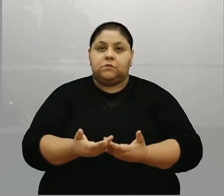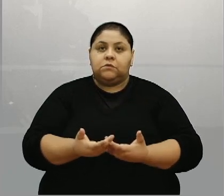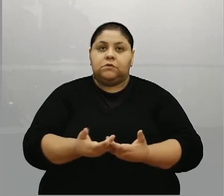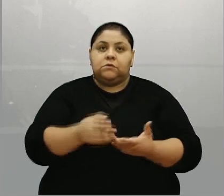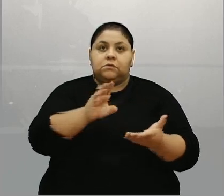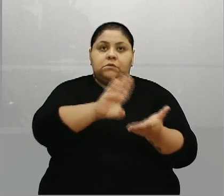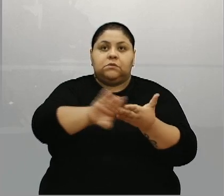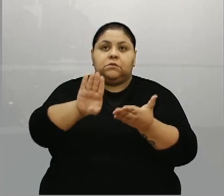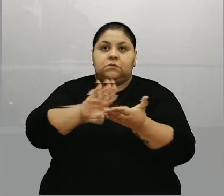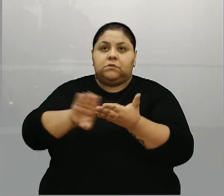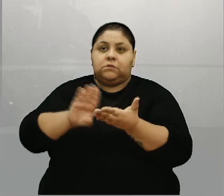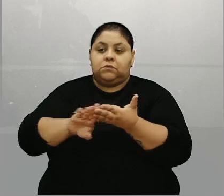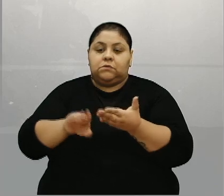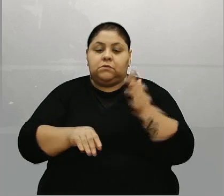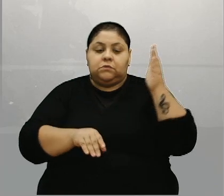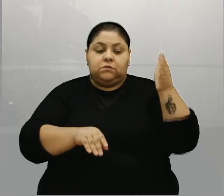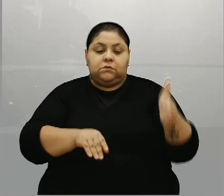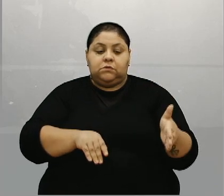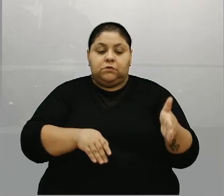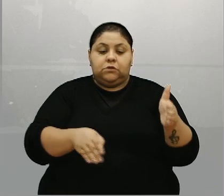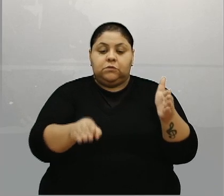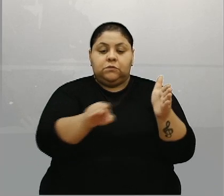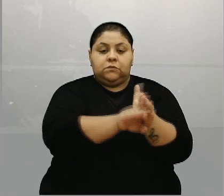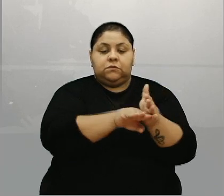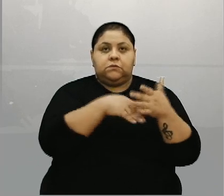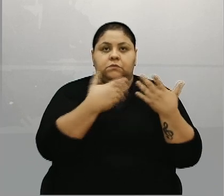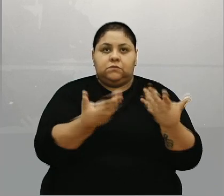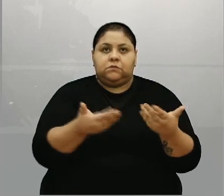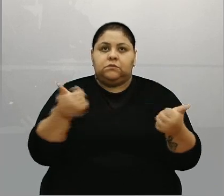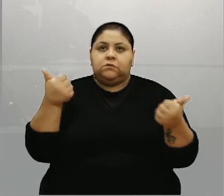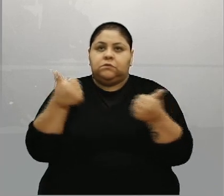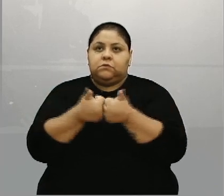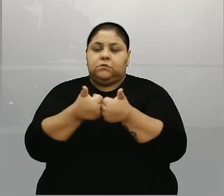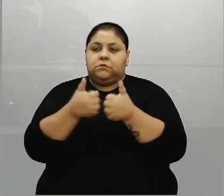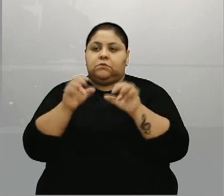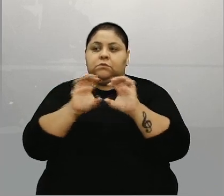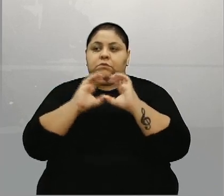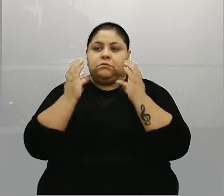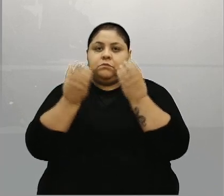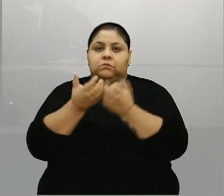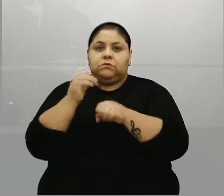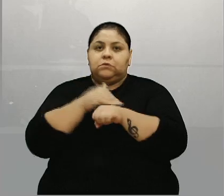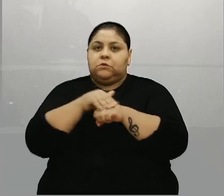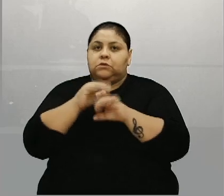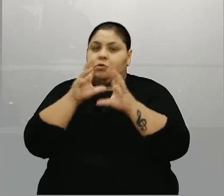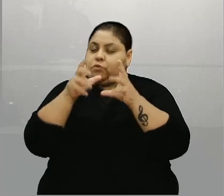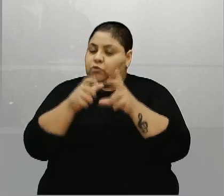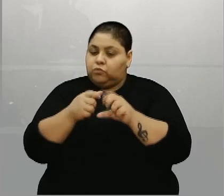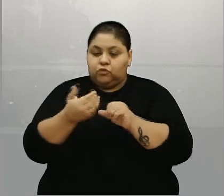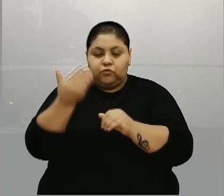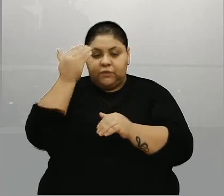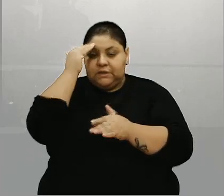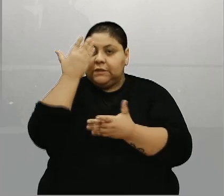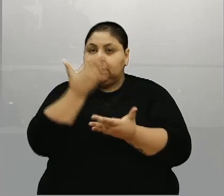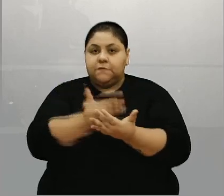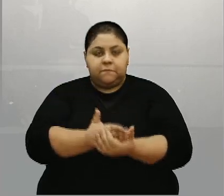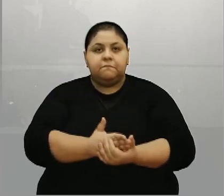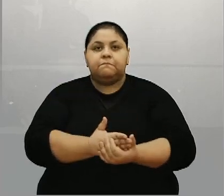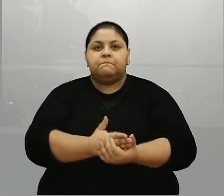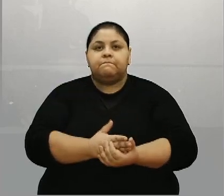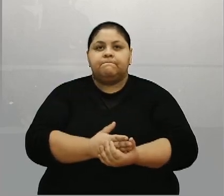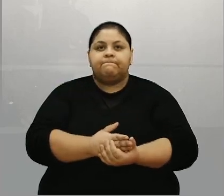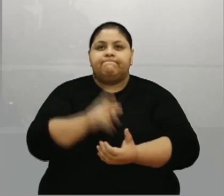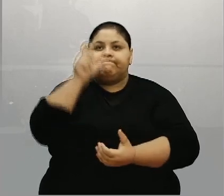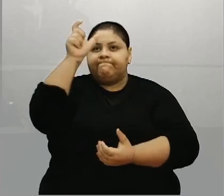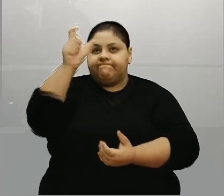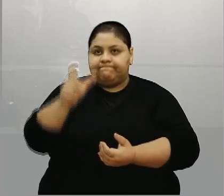retirar a um lado da rua de estacionamento. Junto com a comunidade, conversemos, todo mundo entendeu. O pessoal